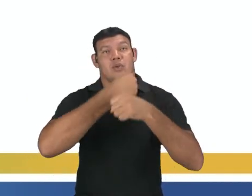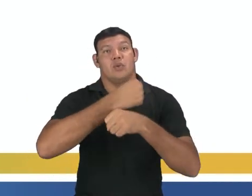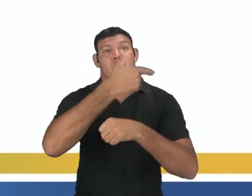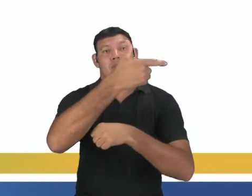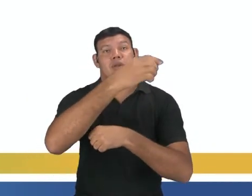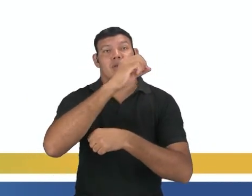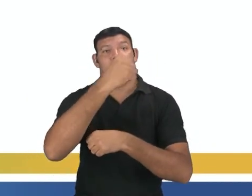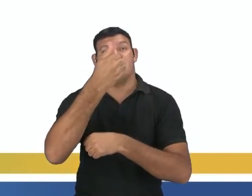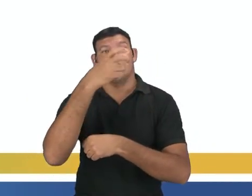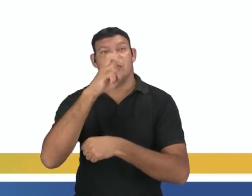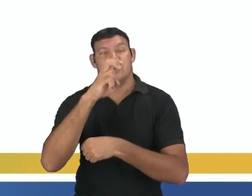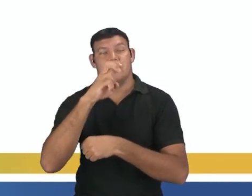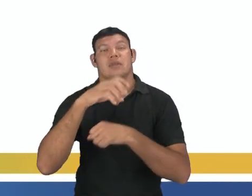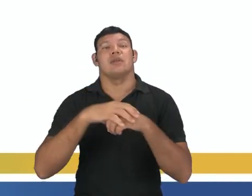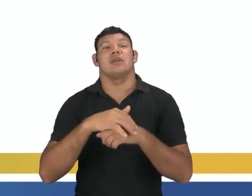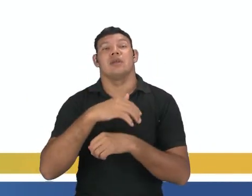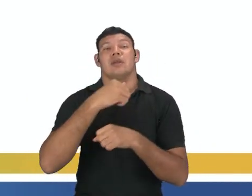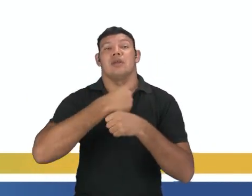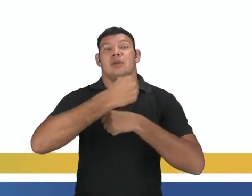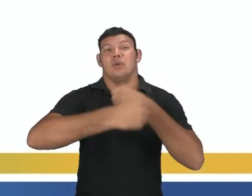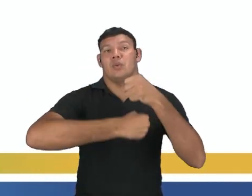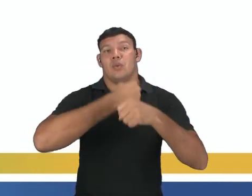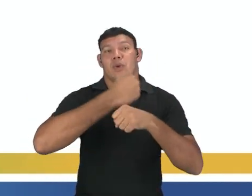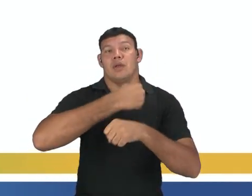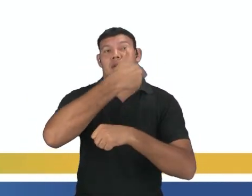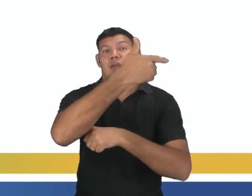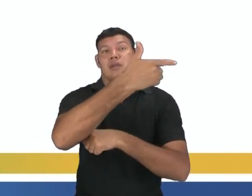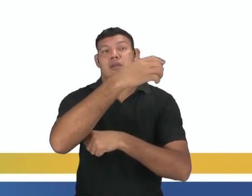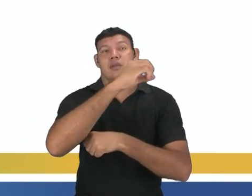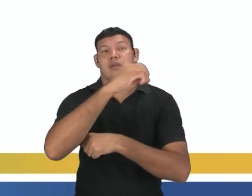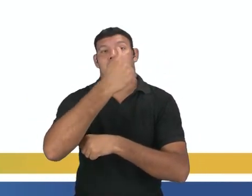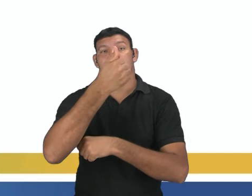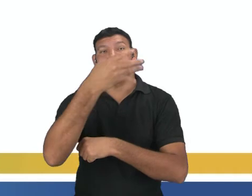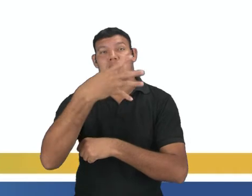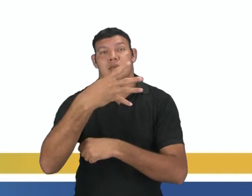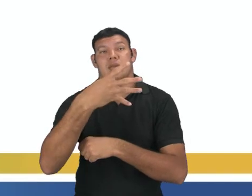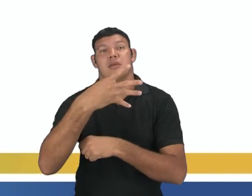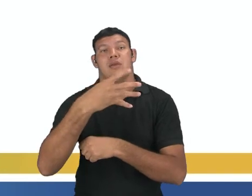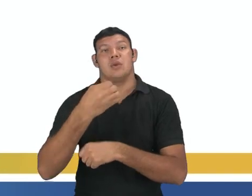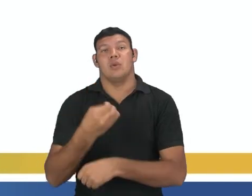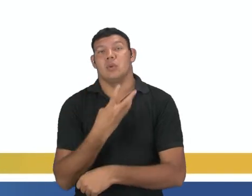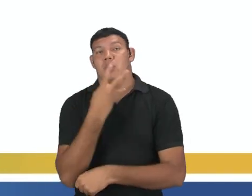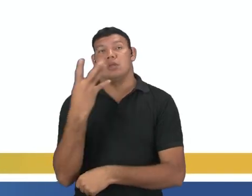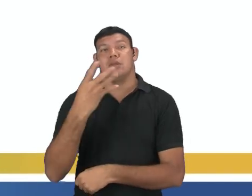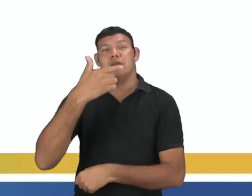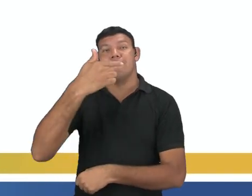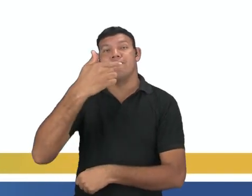em 2014, 27